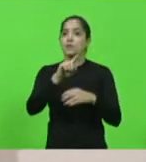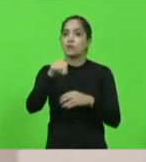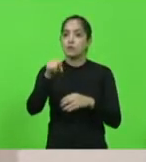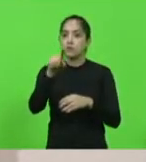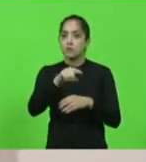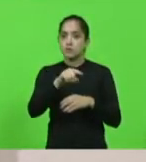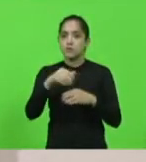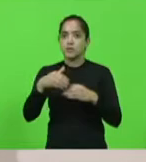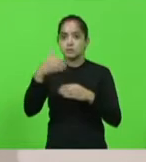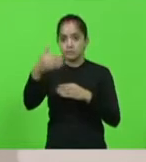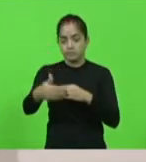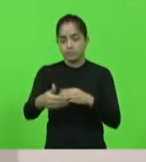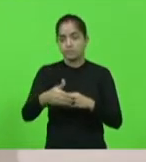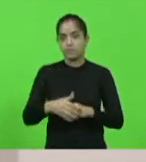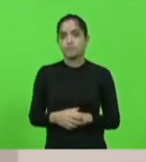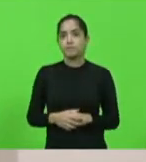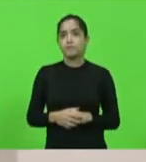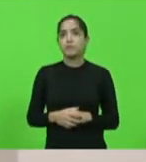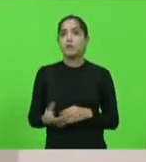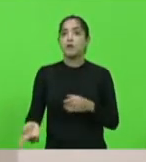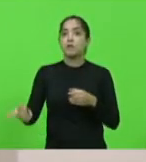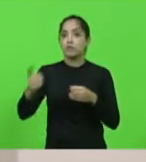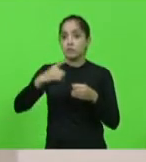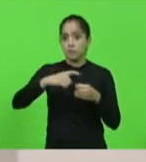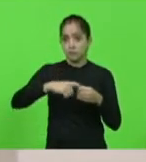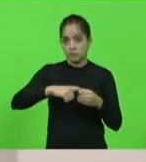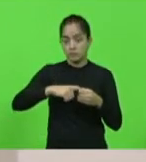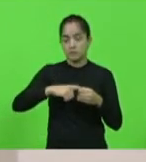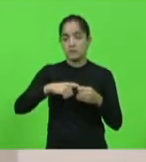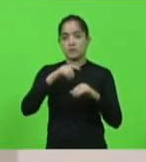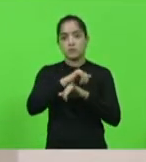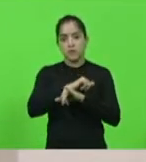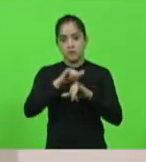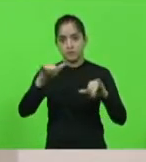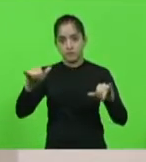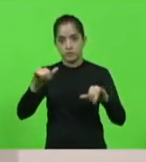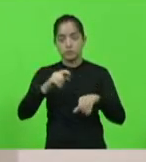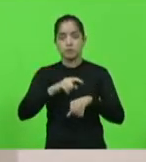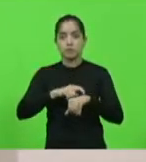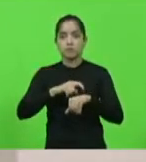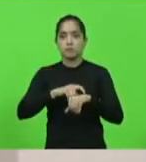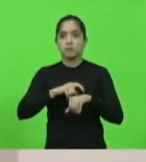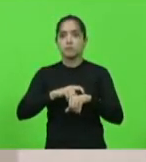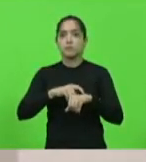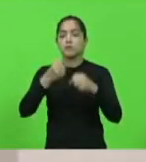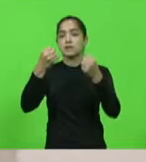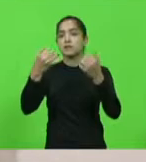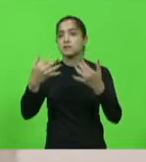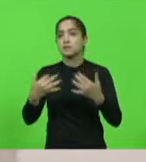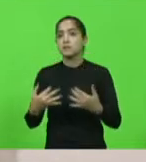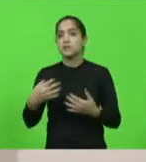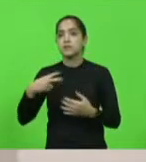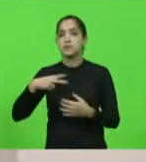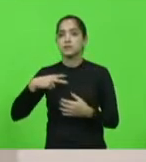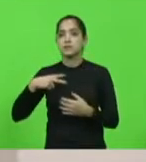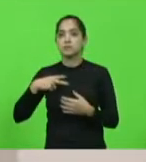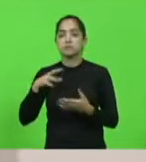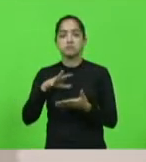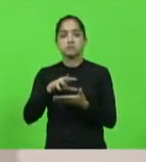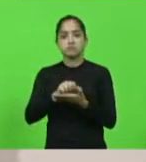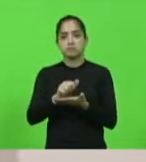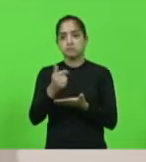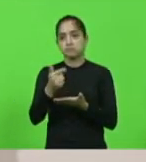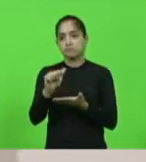para o corrente ano. Reaberta a sessão, o senhor presidente adentrou no próximo horário. Explicações pessoais, não houve